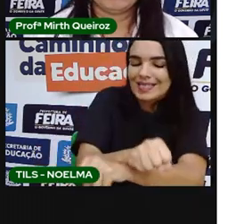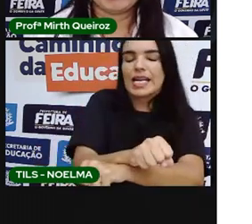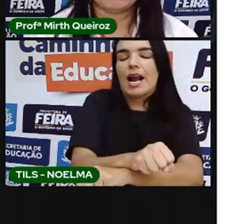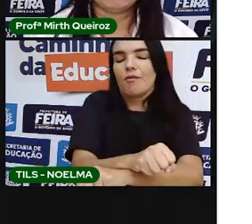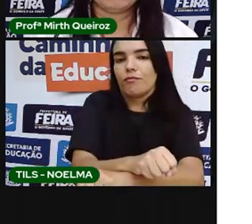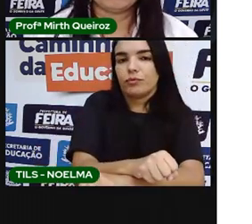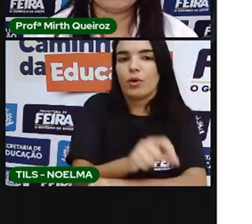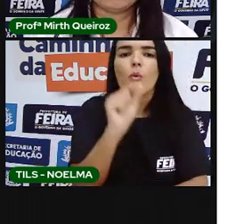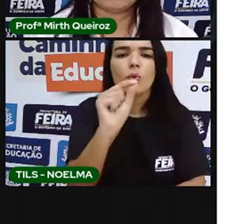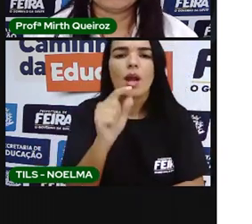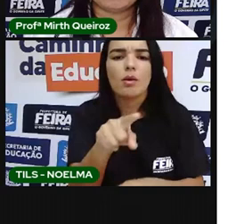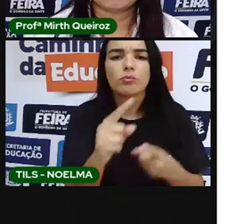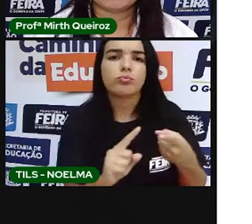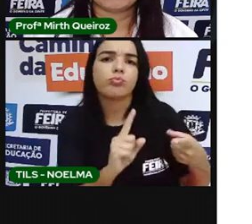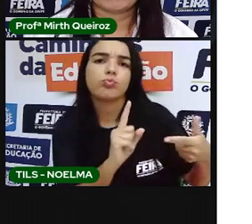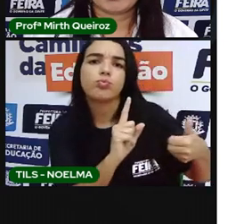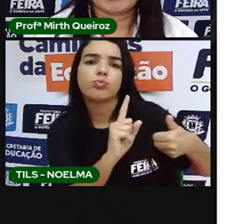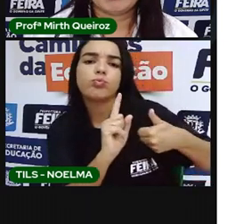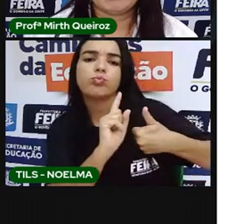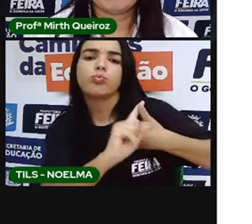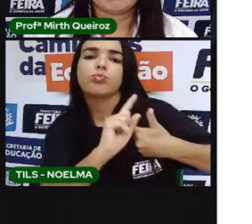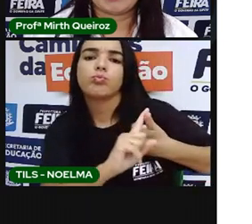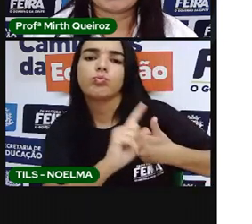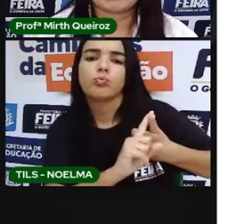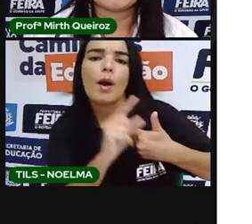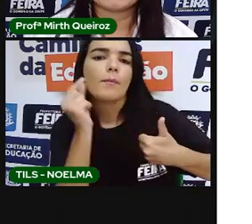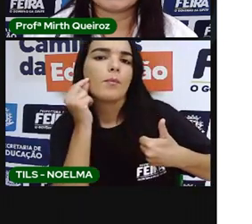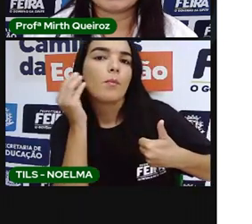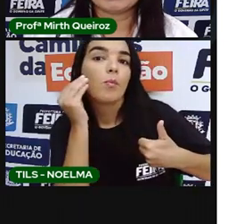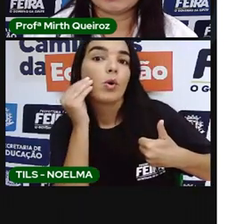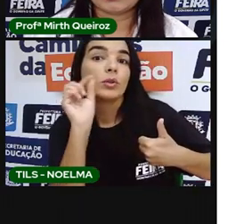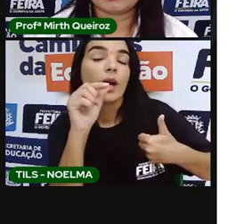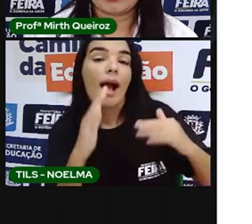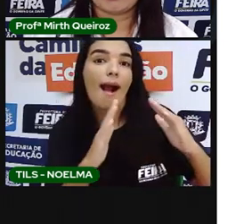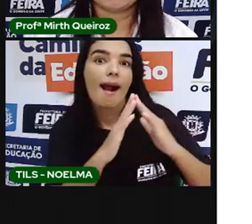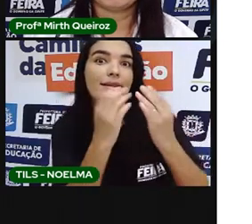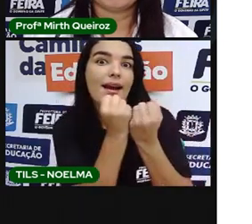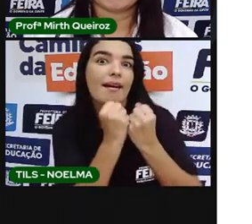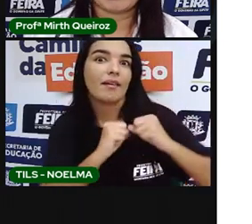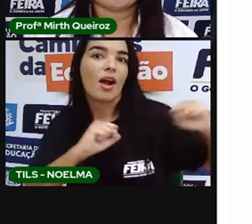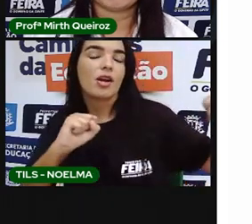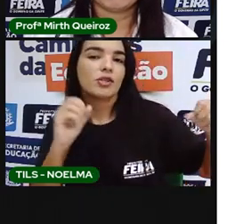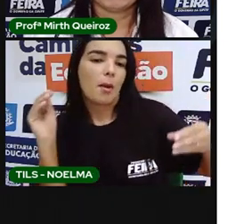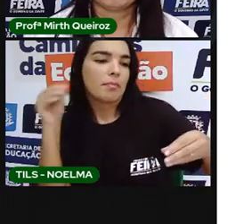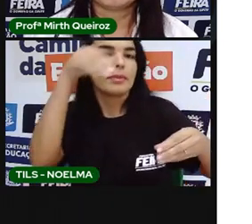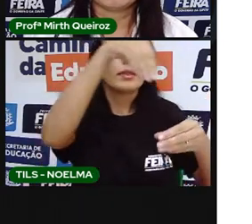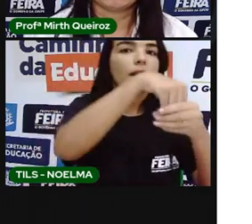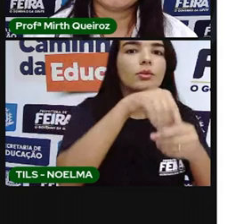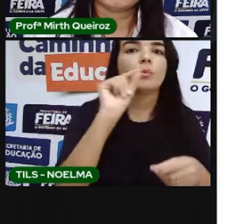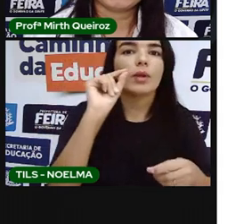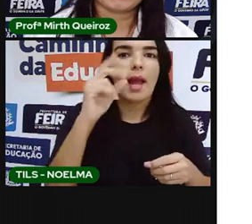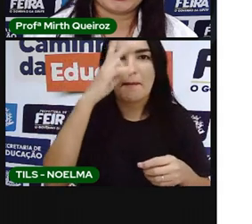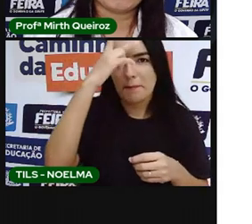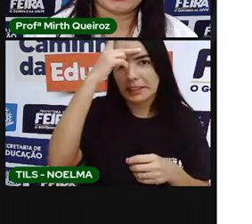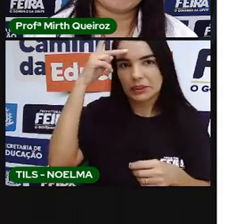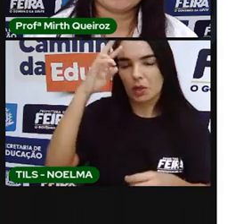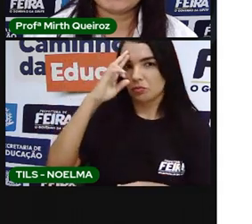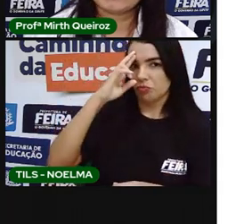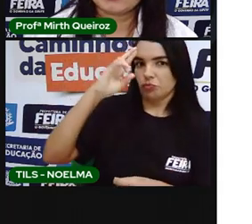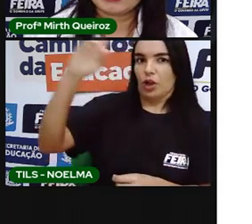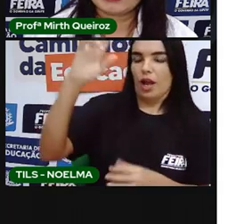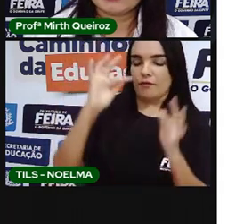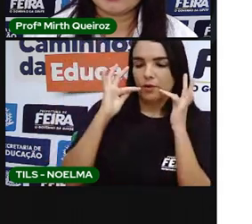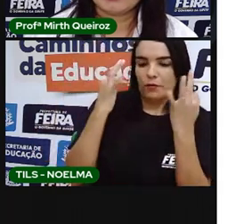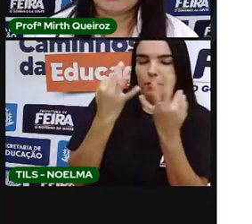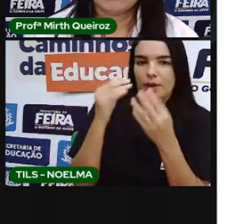no número um é a casa grande é onde morava o senhor de Engenho